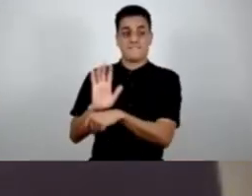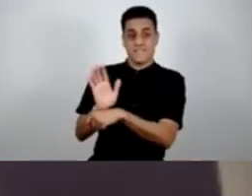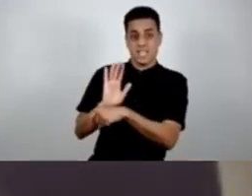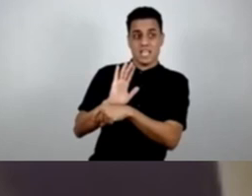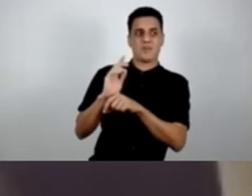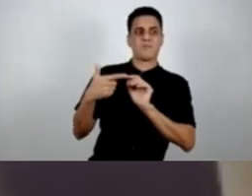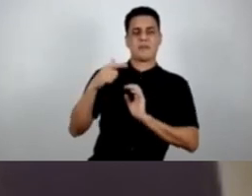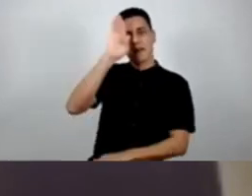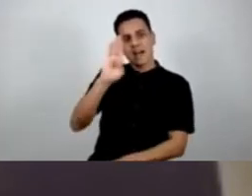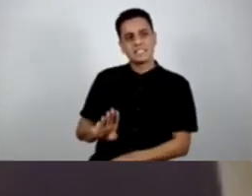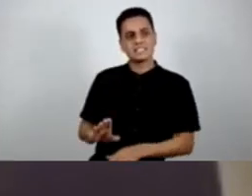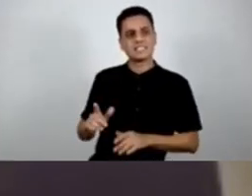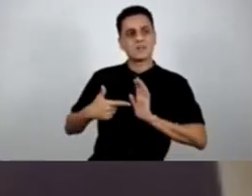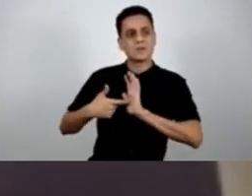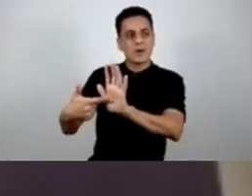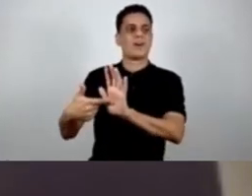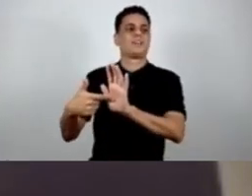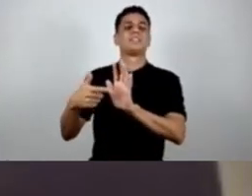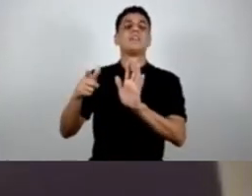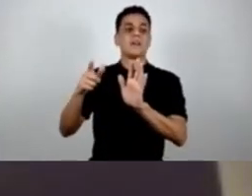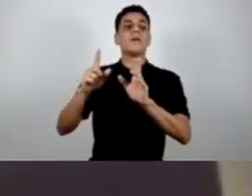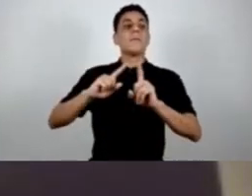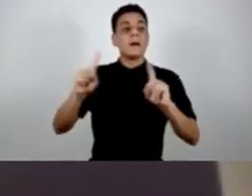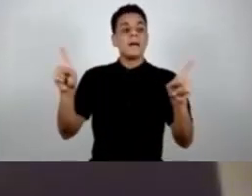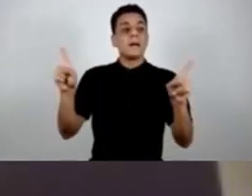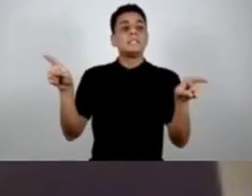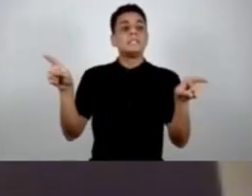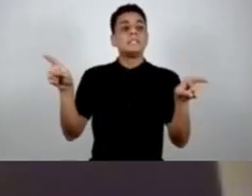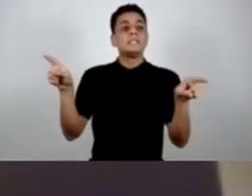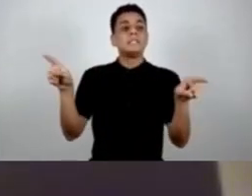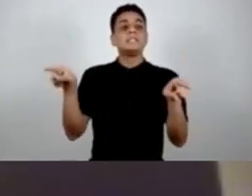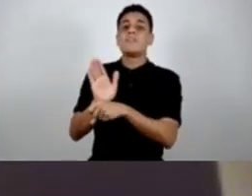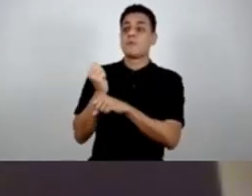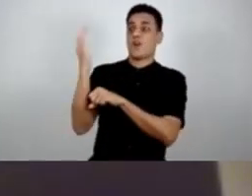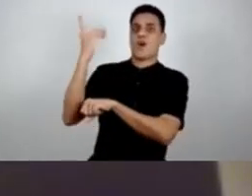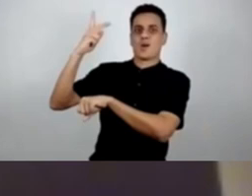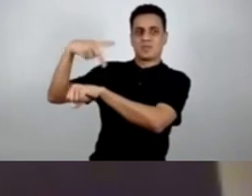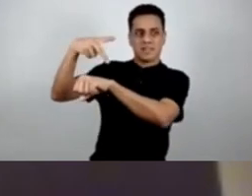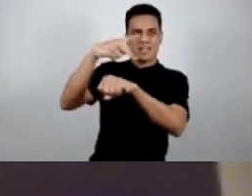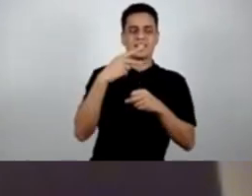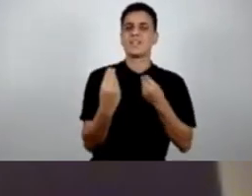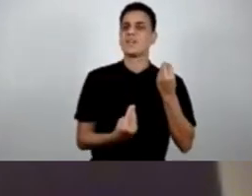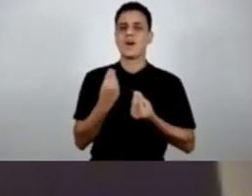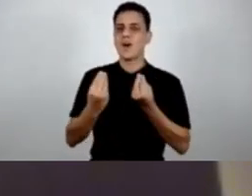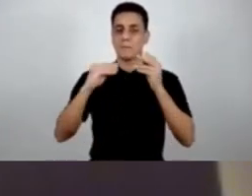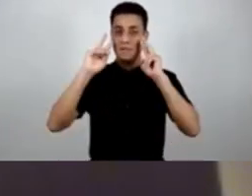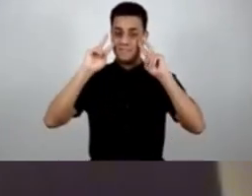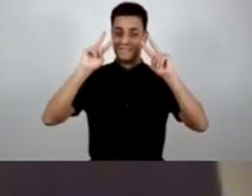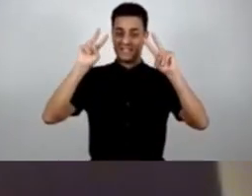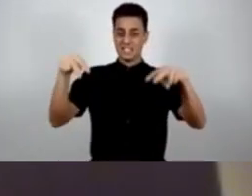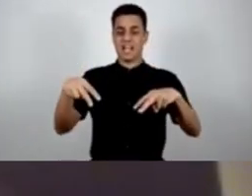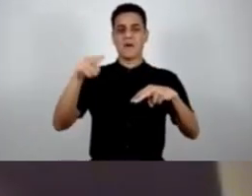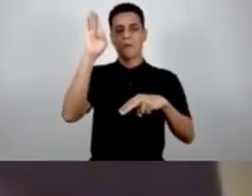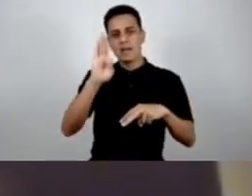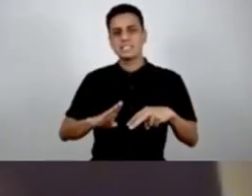também Sabina diz, mas também filmes estrangeiros. Para muitas pessoas, a imagem do Brasil é uma mistura